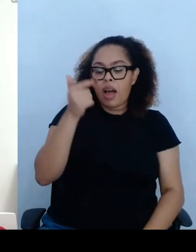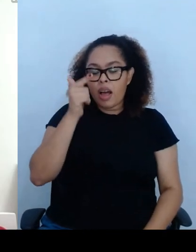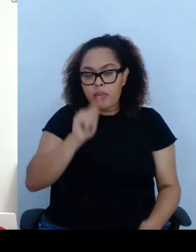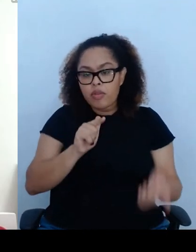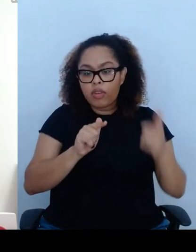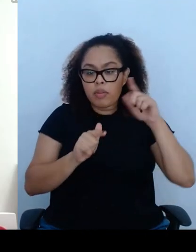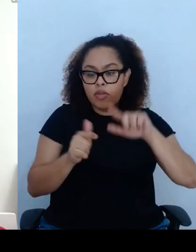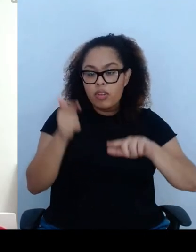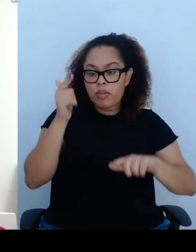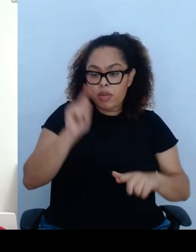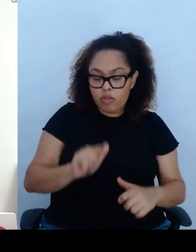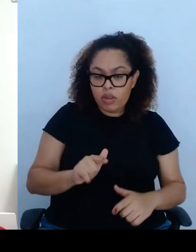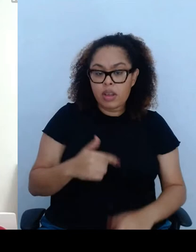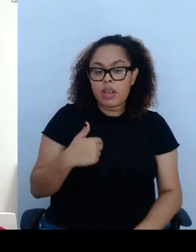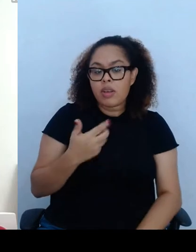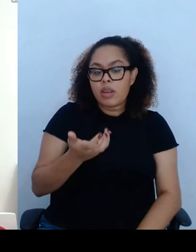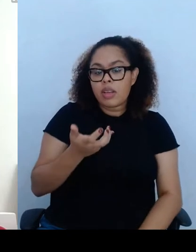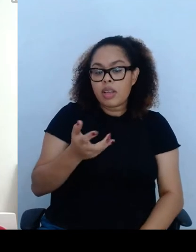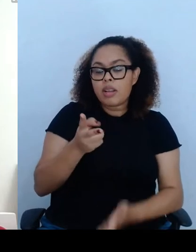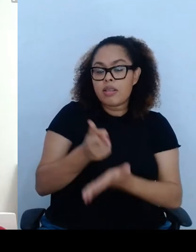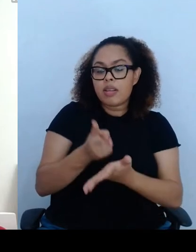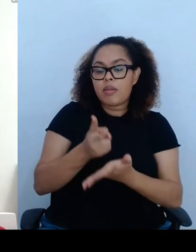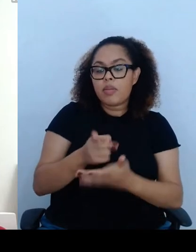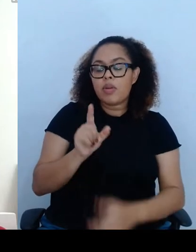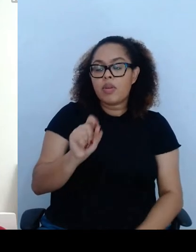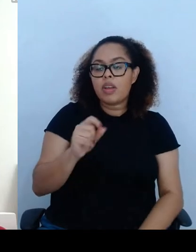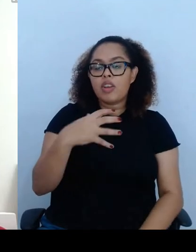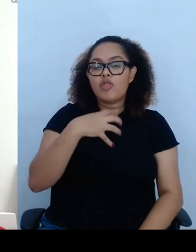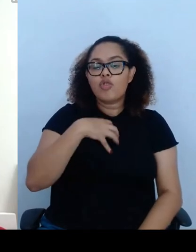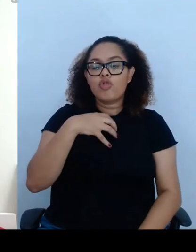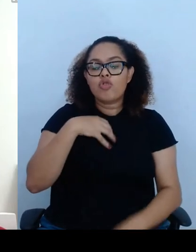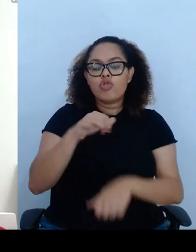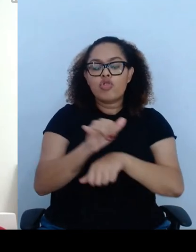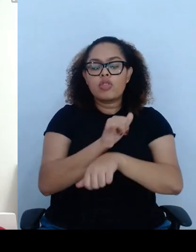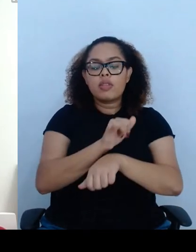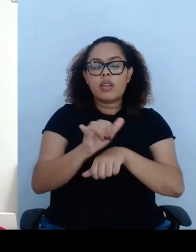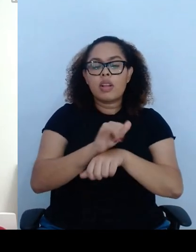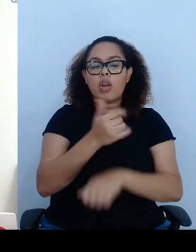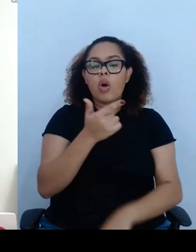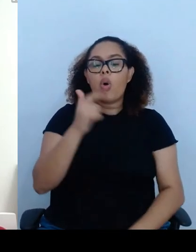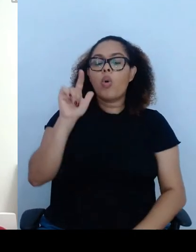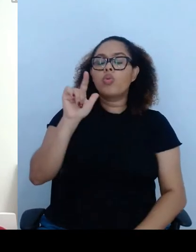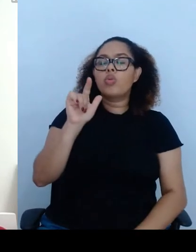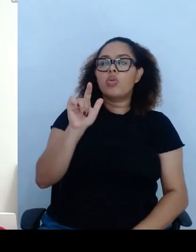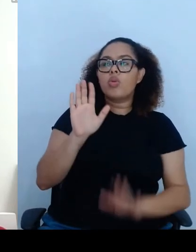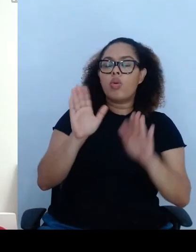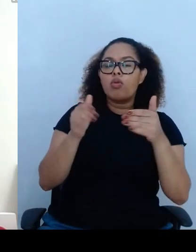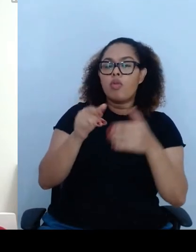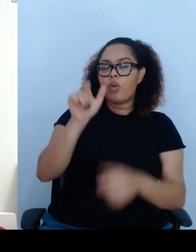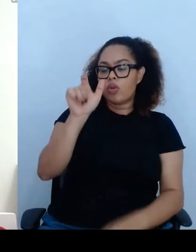eu sempre Tentei encontrar outros modos de falar de Francis Bacon